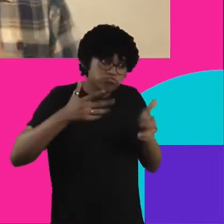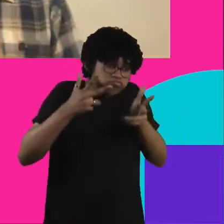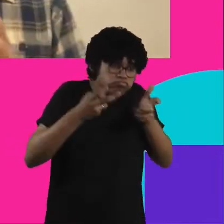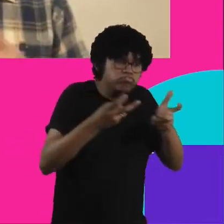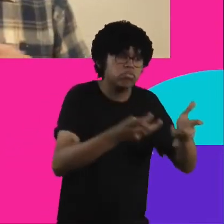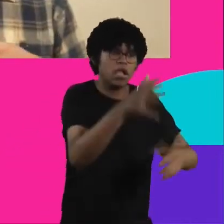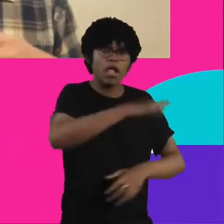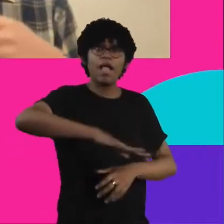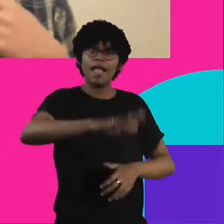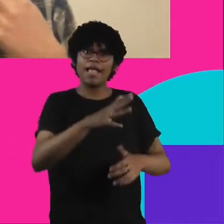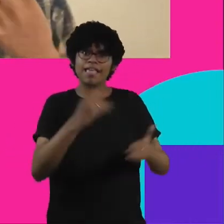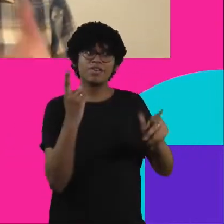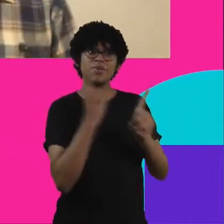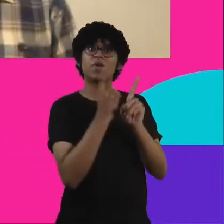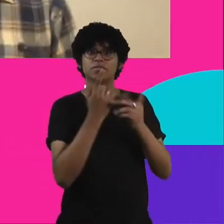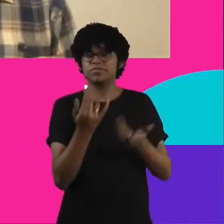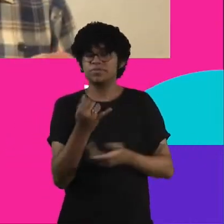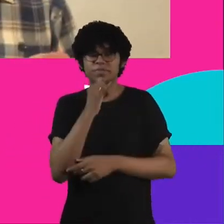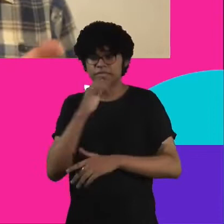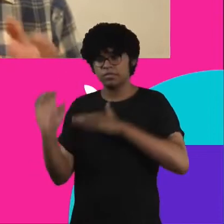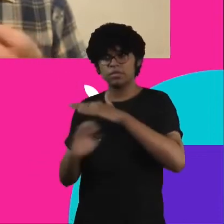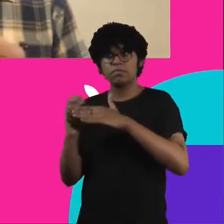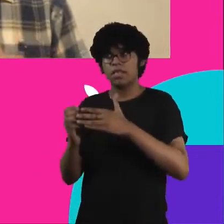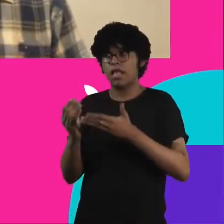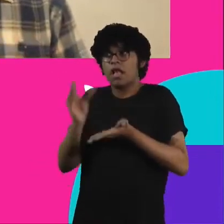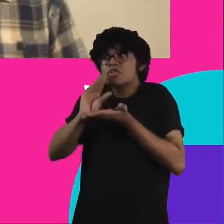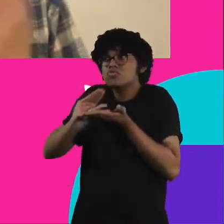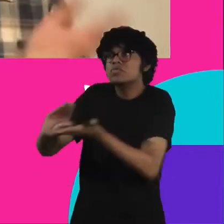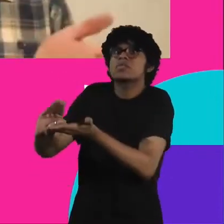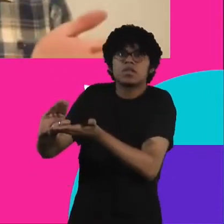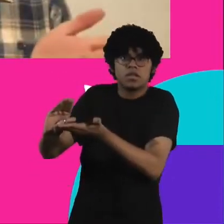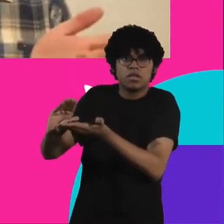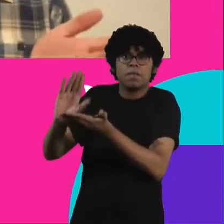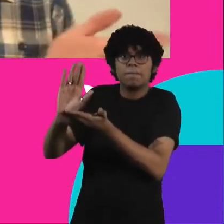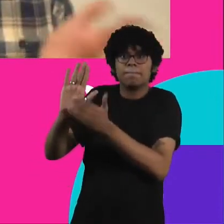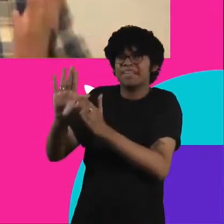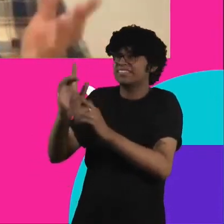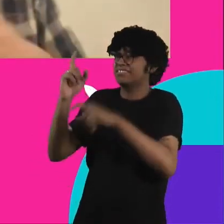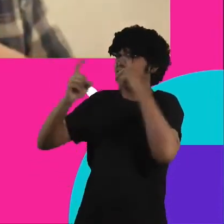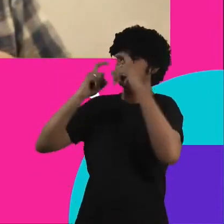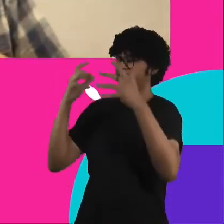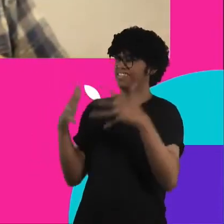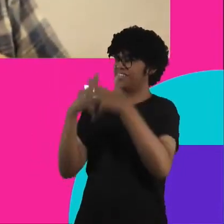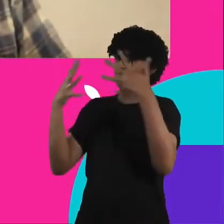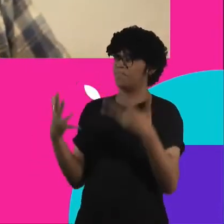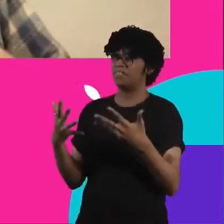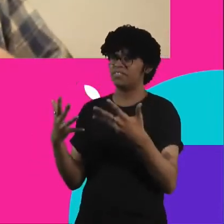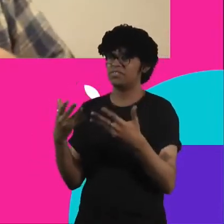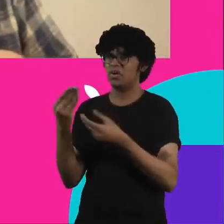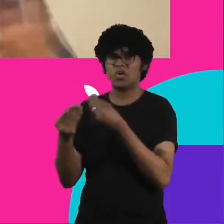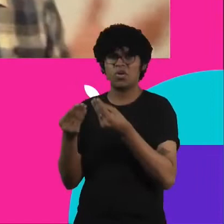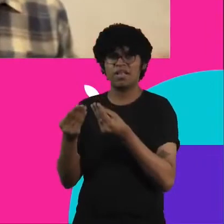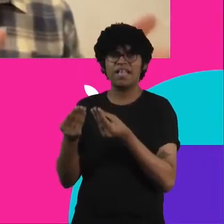isso ajude as pessoas a navegar nesse espaço. A gente vai ver um filantropista que vai dar dinheiro para alguém que talvez